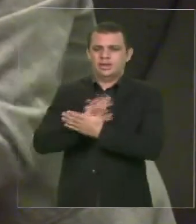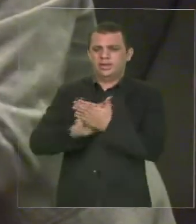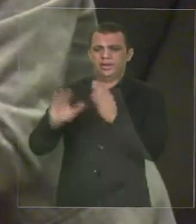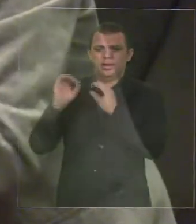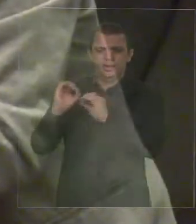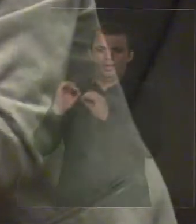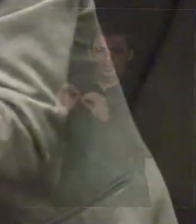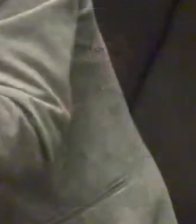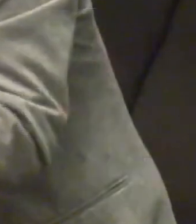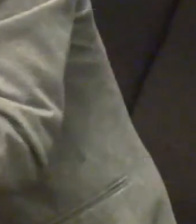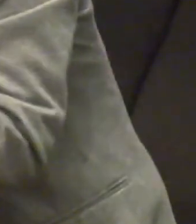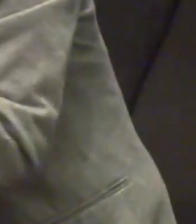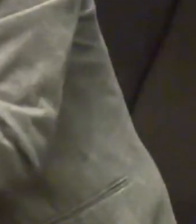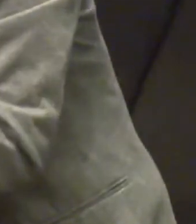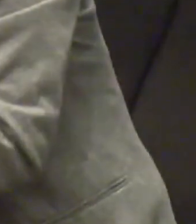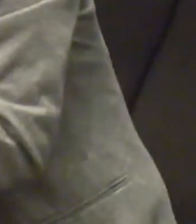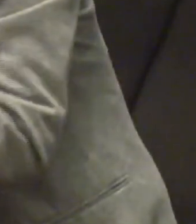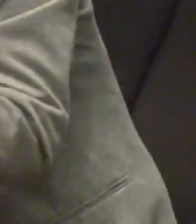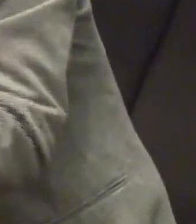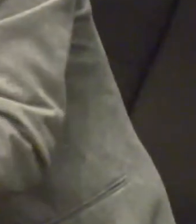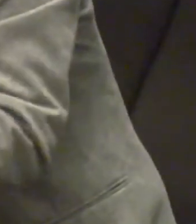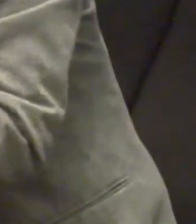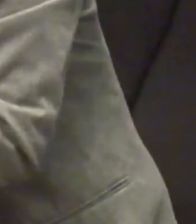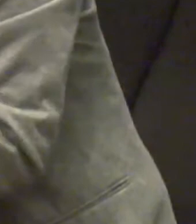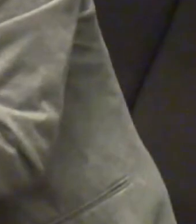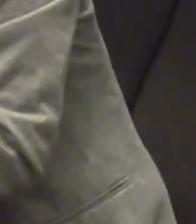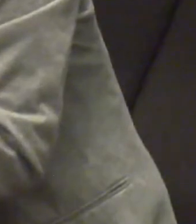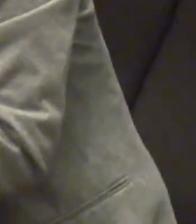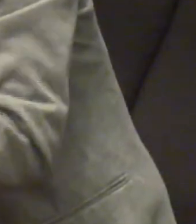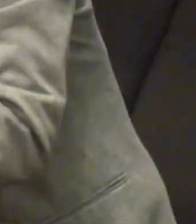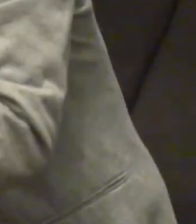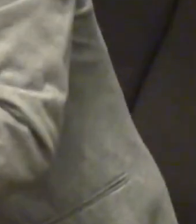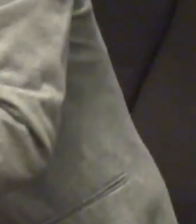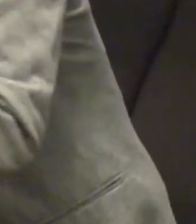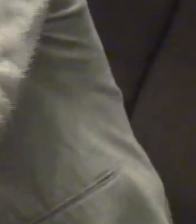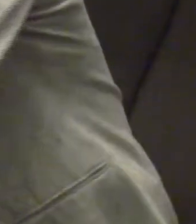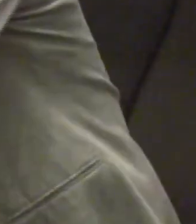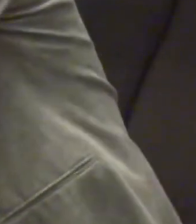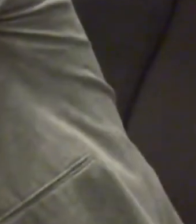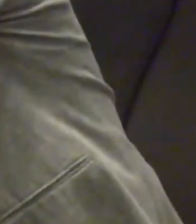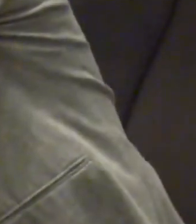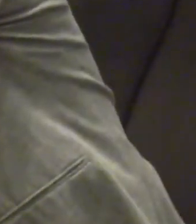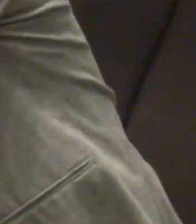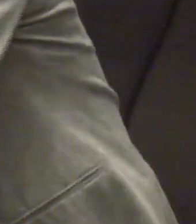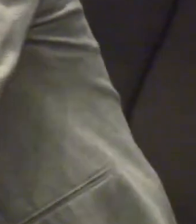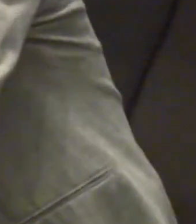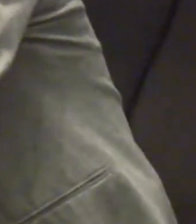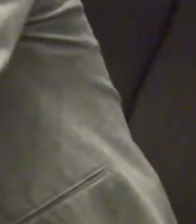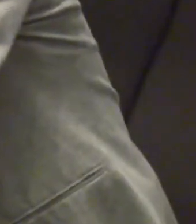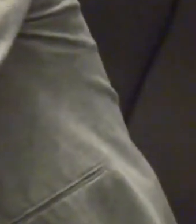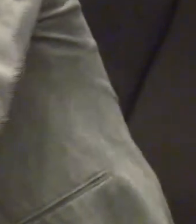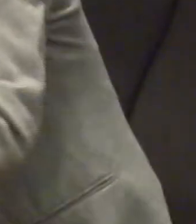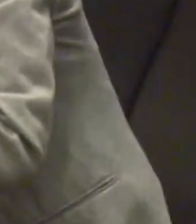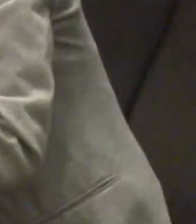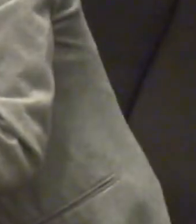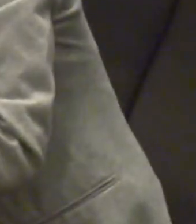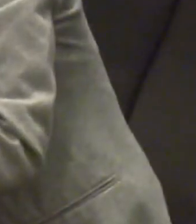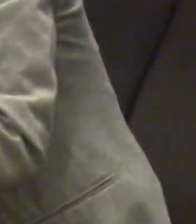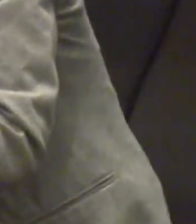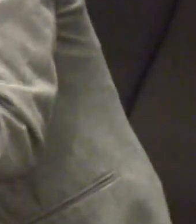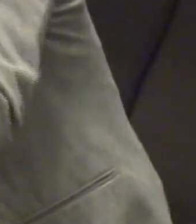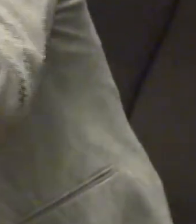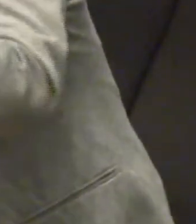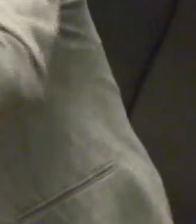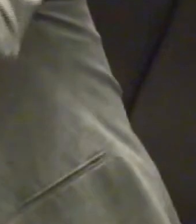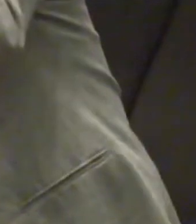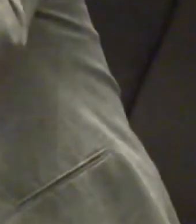de Estado, para ser um estadista, para ser um diplomata. E quem sofre com isso é a população, são os maranhenses,